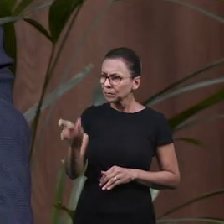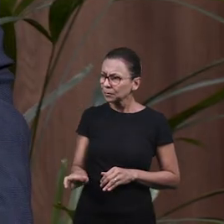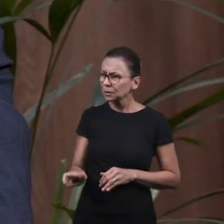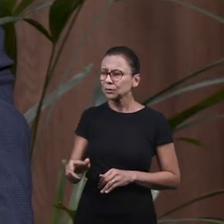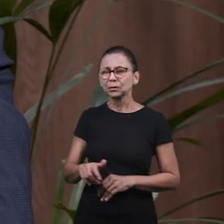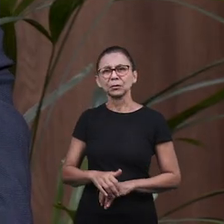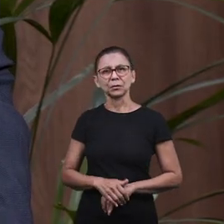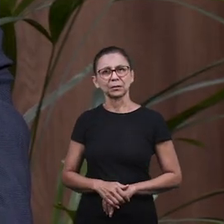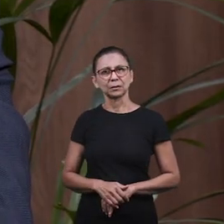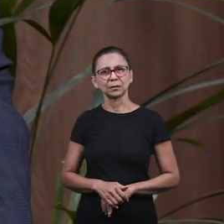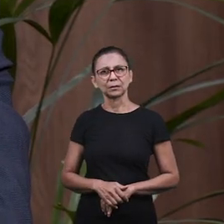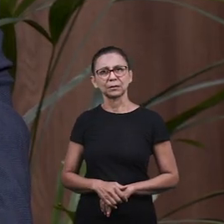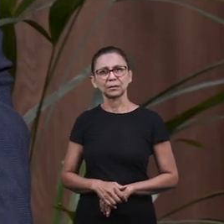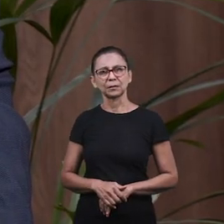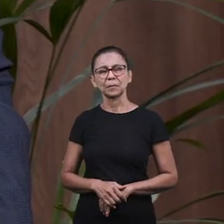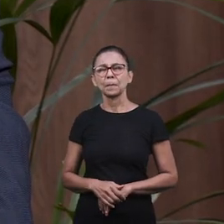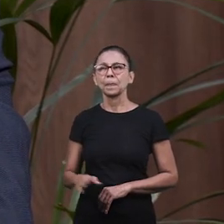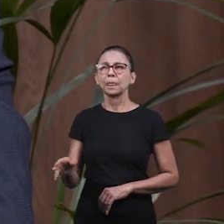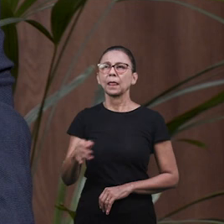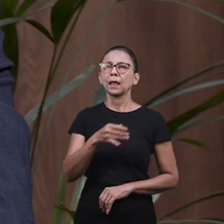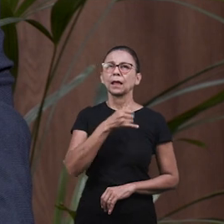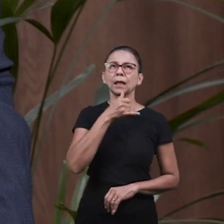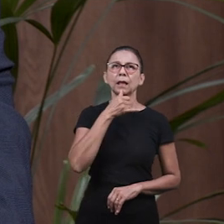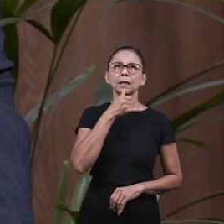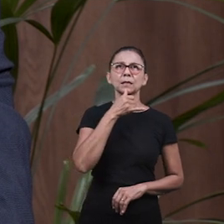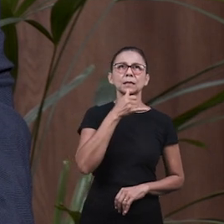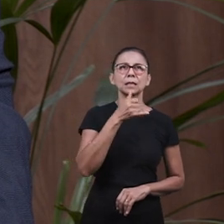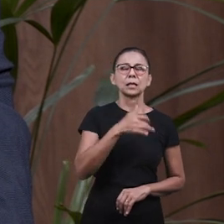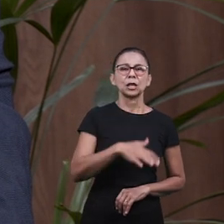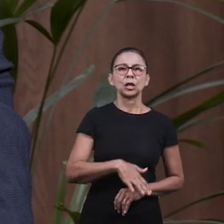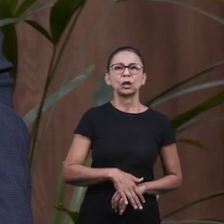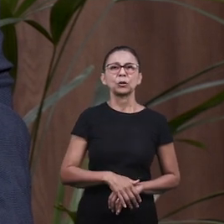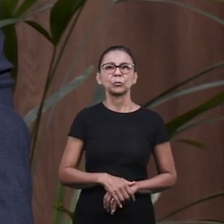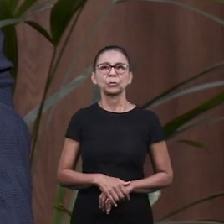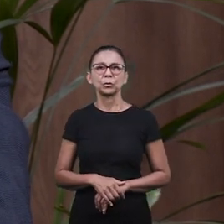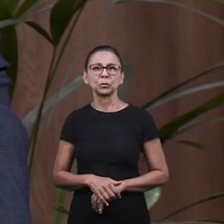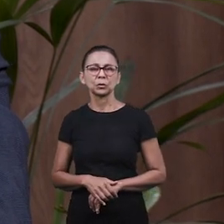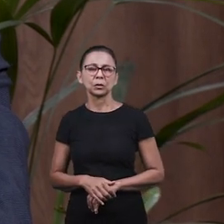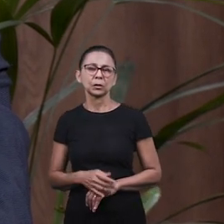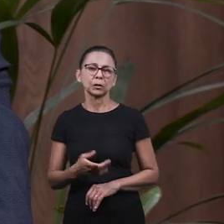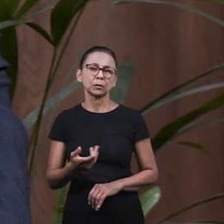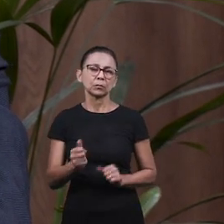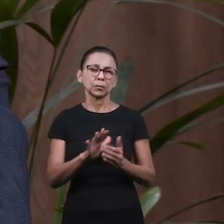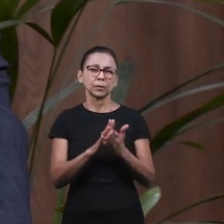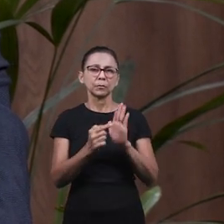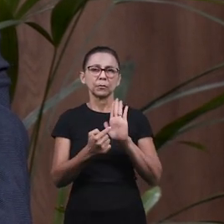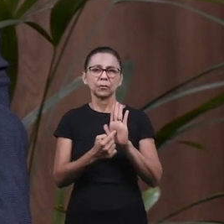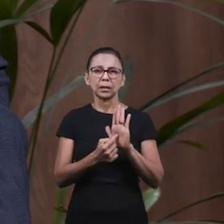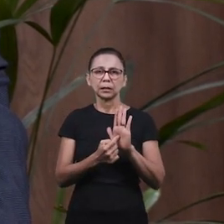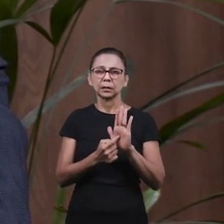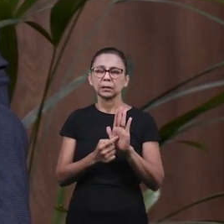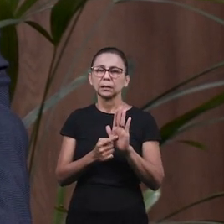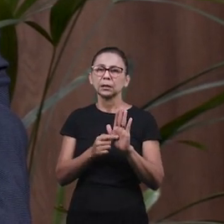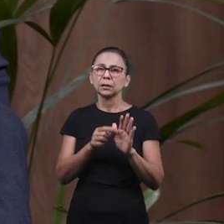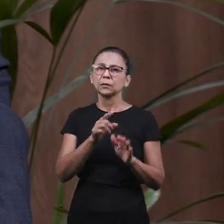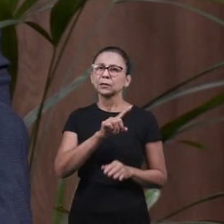A palavra de Deus fala que o Espírito Santo, por exemplo, diz para você, não entristeçais o Espírito Santo de